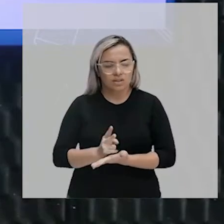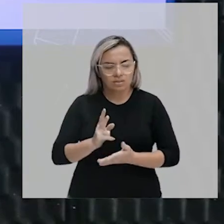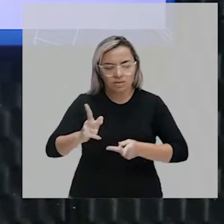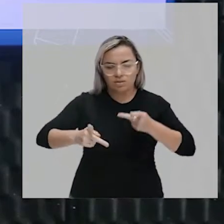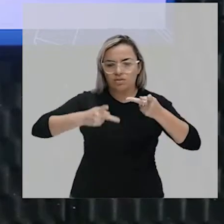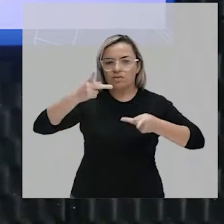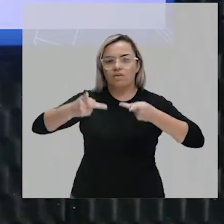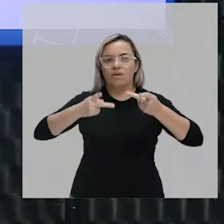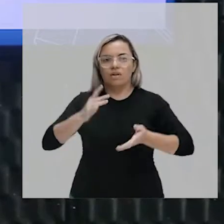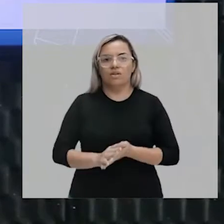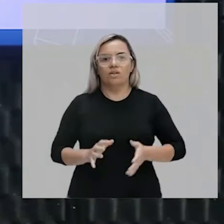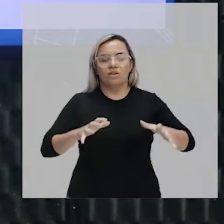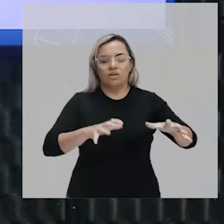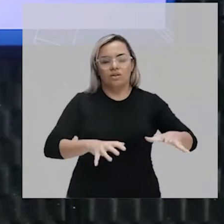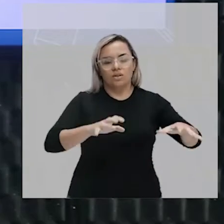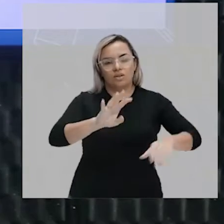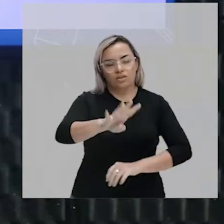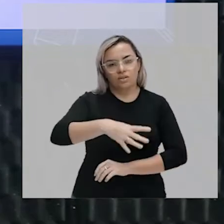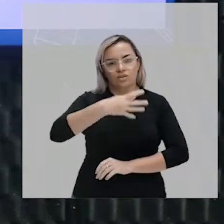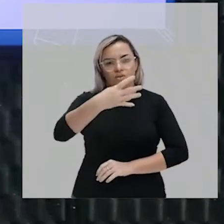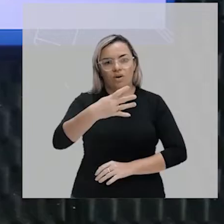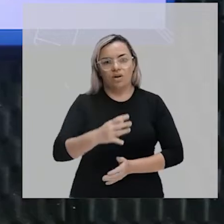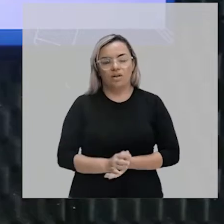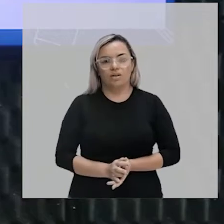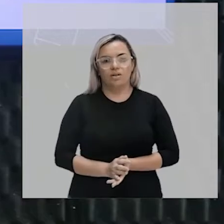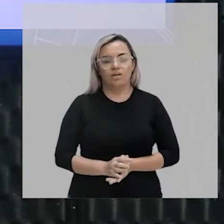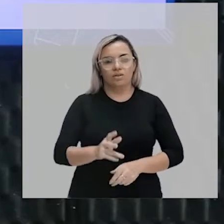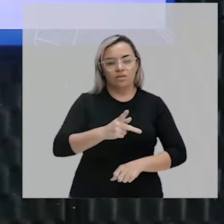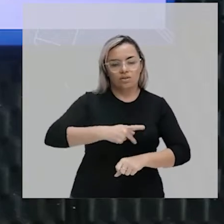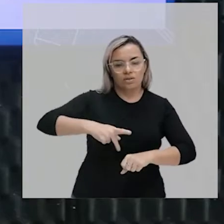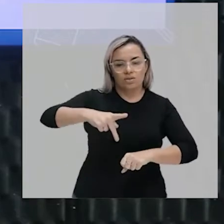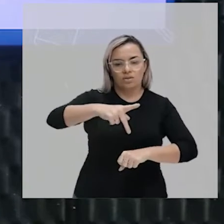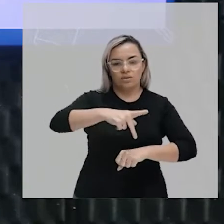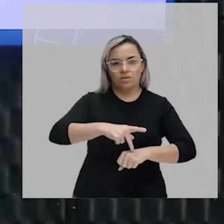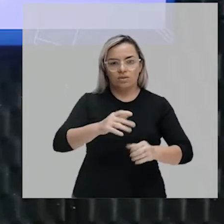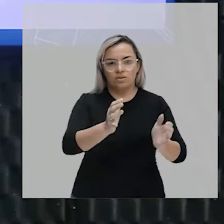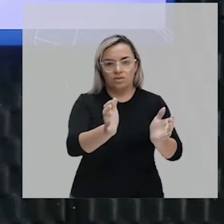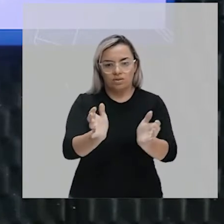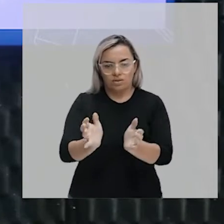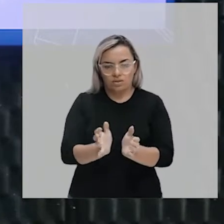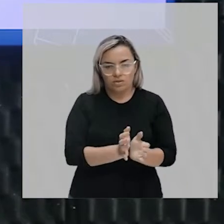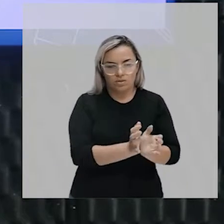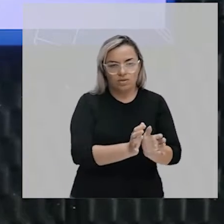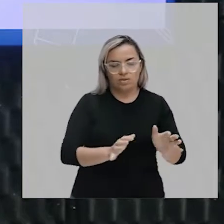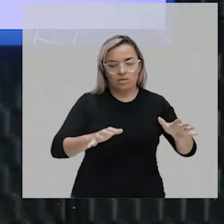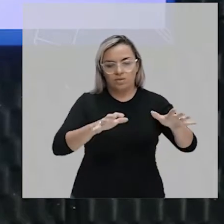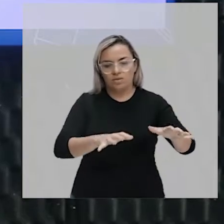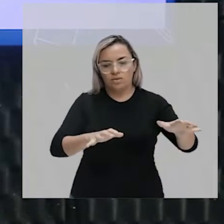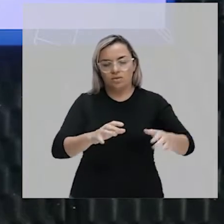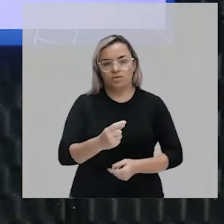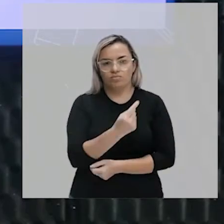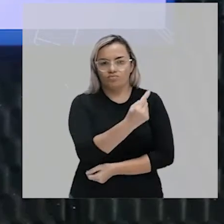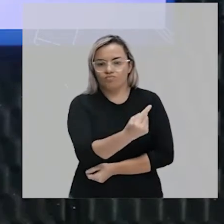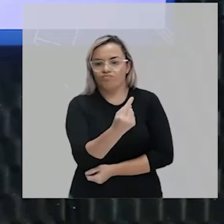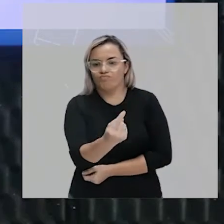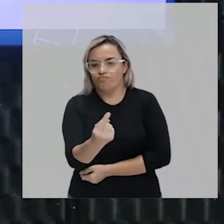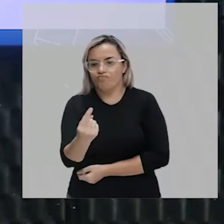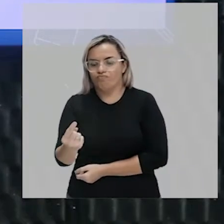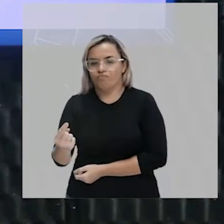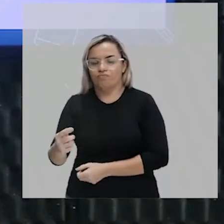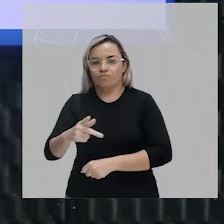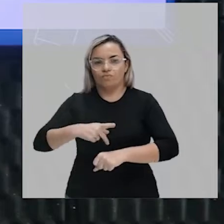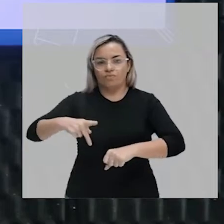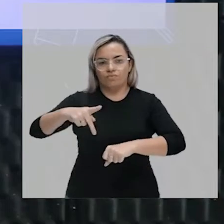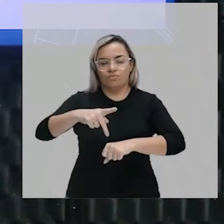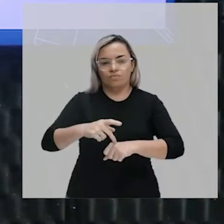países eles compõem esse bloco chamado de Reino Unido e esses países cada qual junto